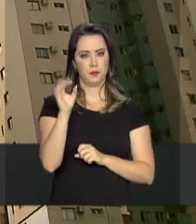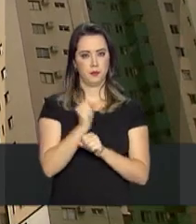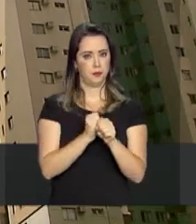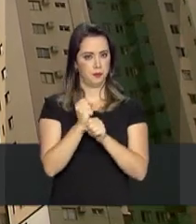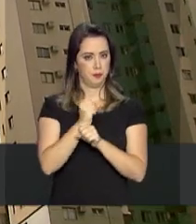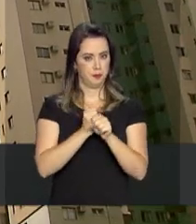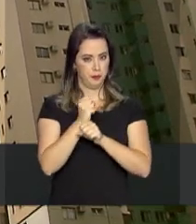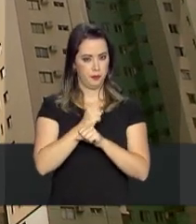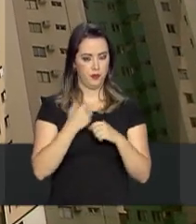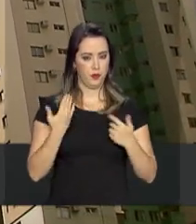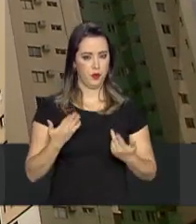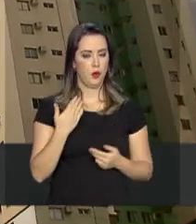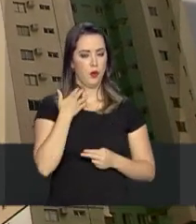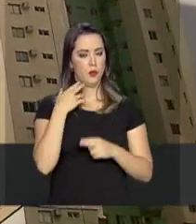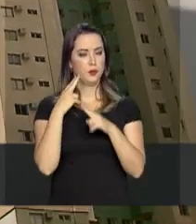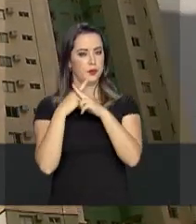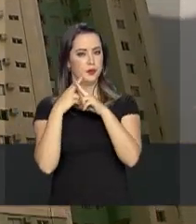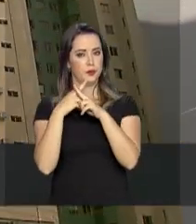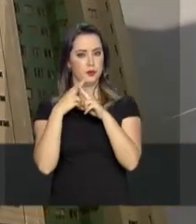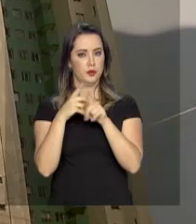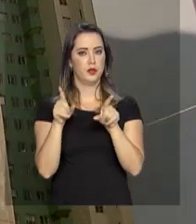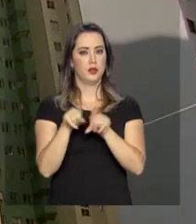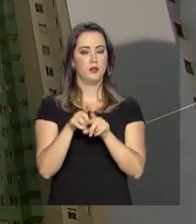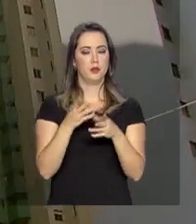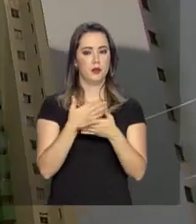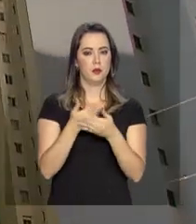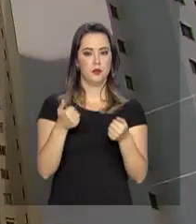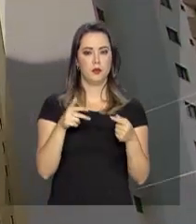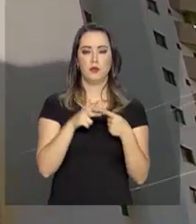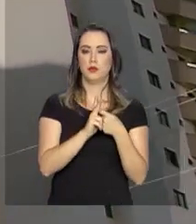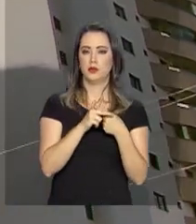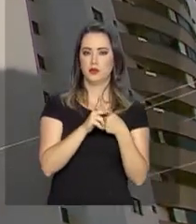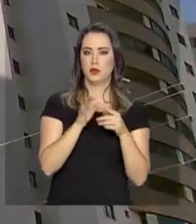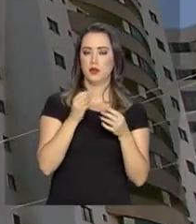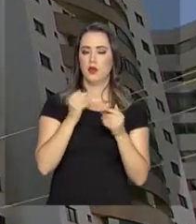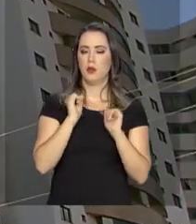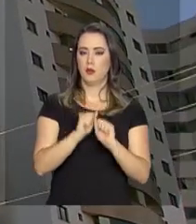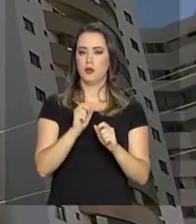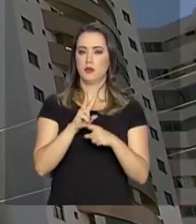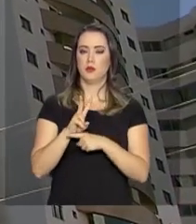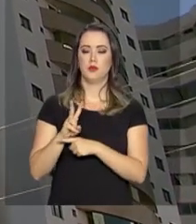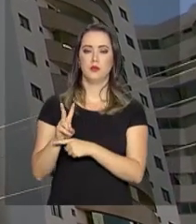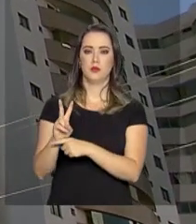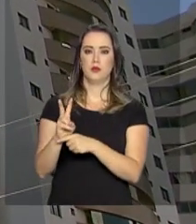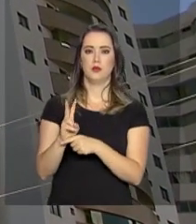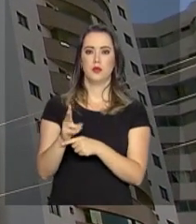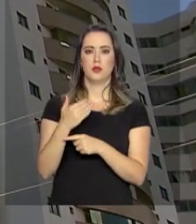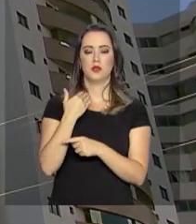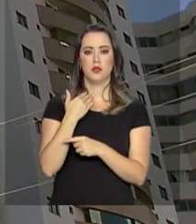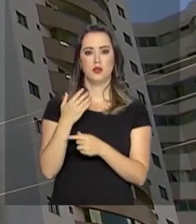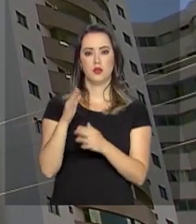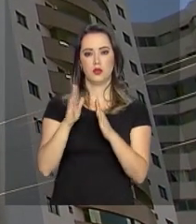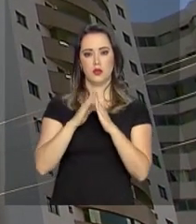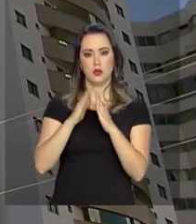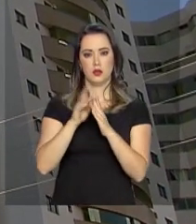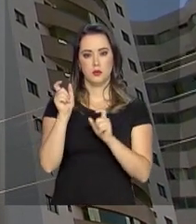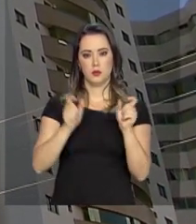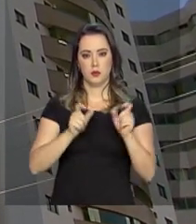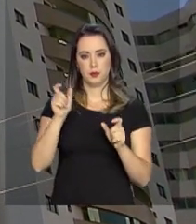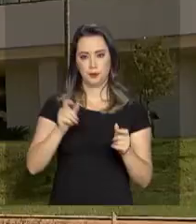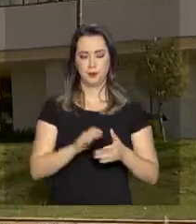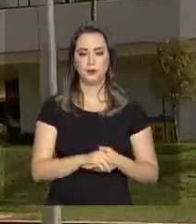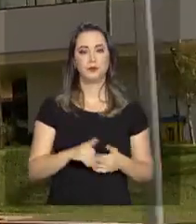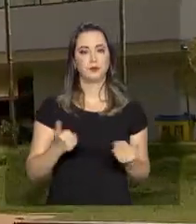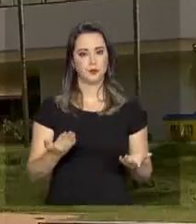ano. A Caixa Econômica Federal também melhorou as condições de financiamento de imóveis para pessoa